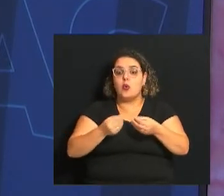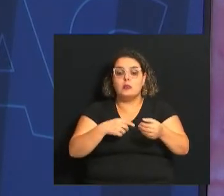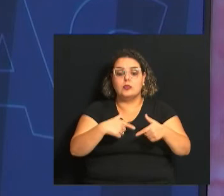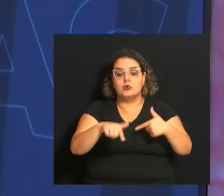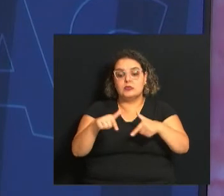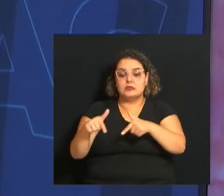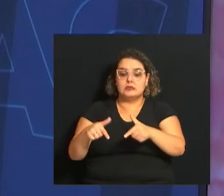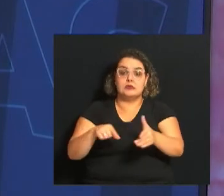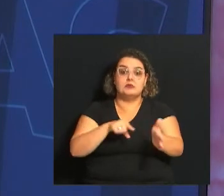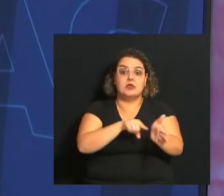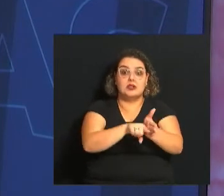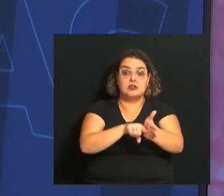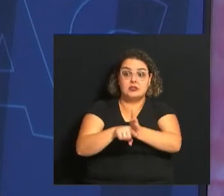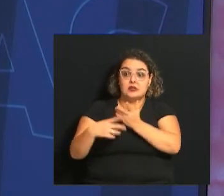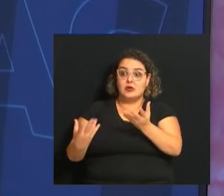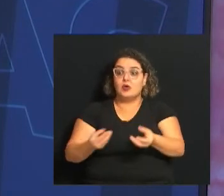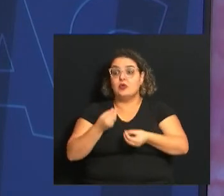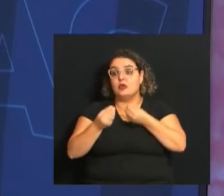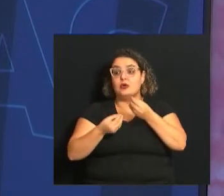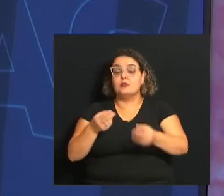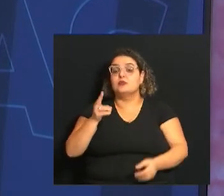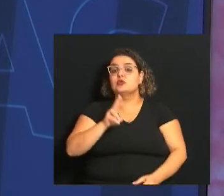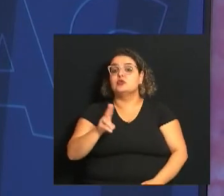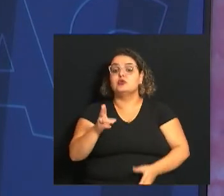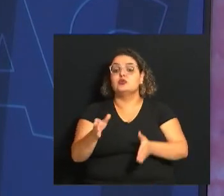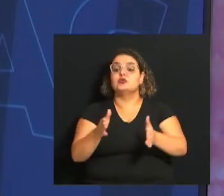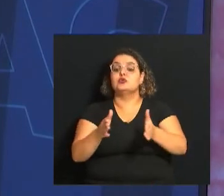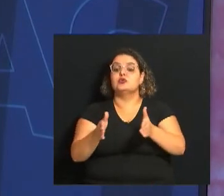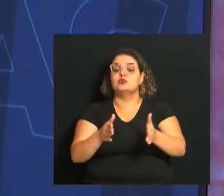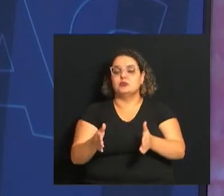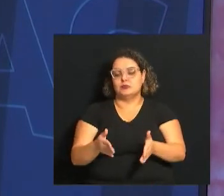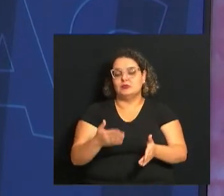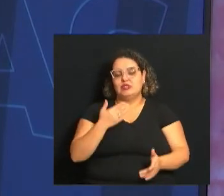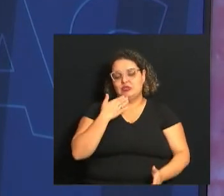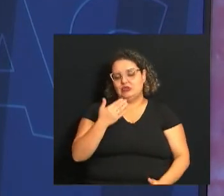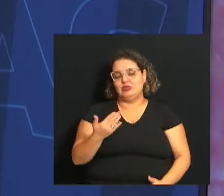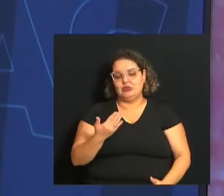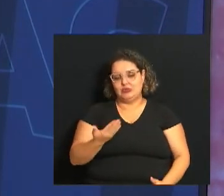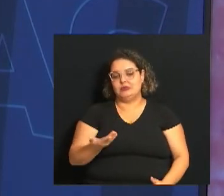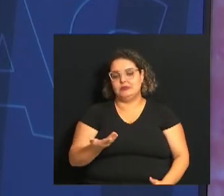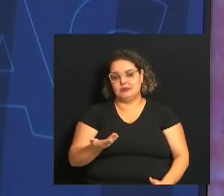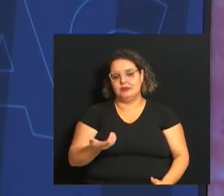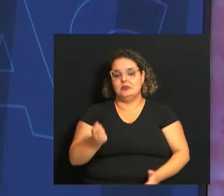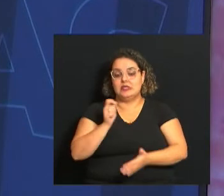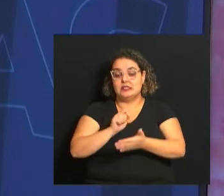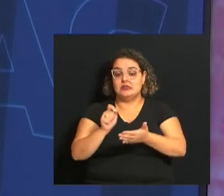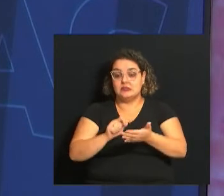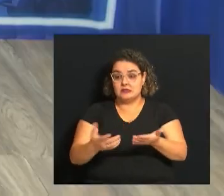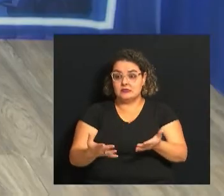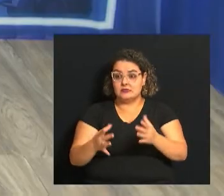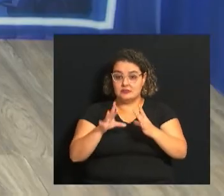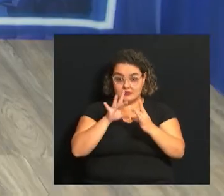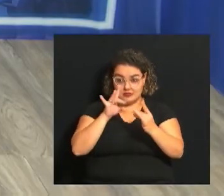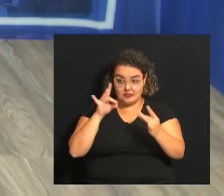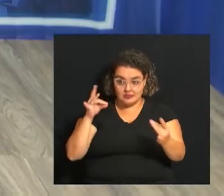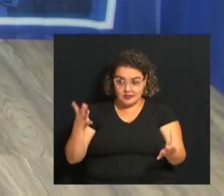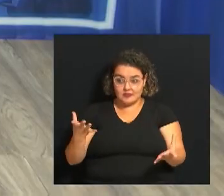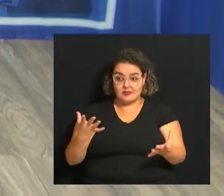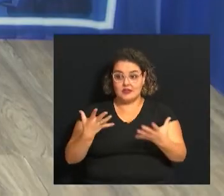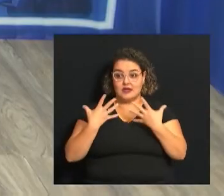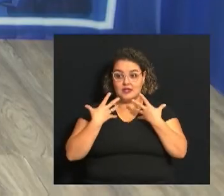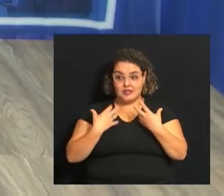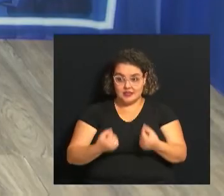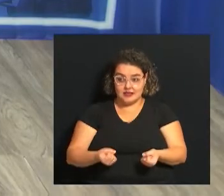a reclusão que o momento exigia para poder escrever e o feedback que você tem